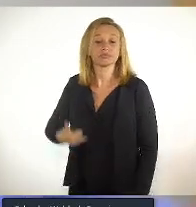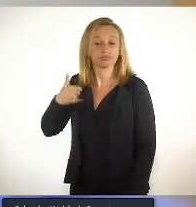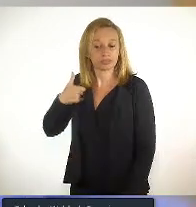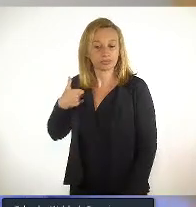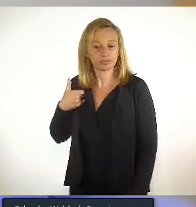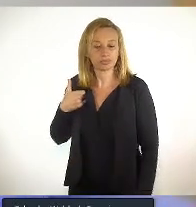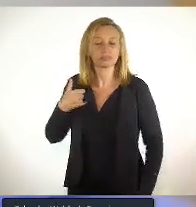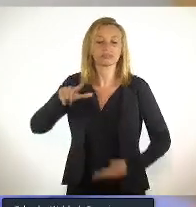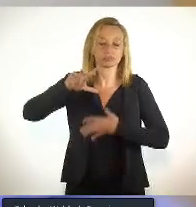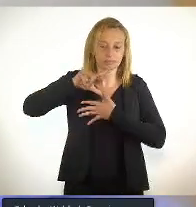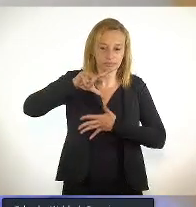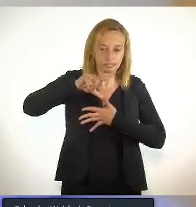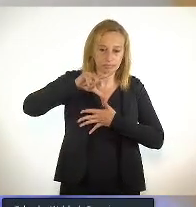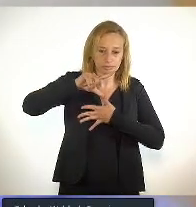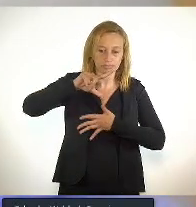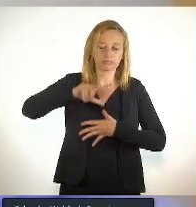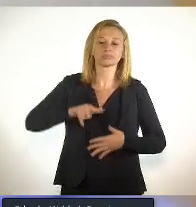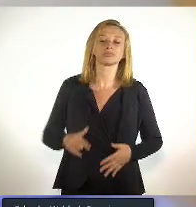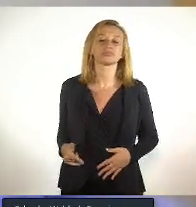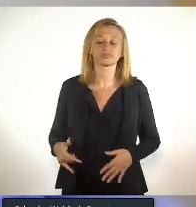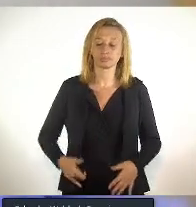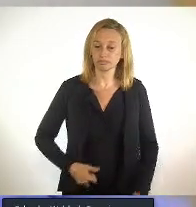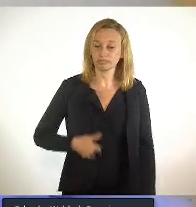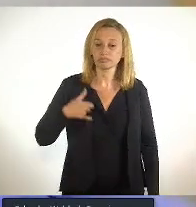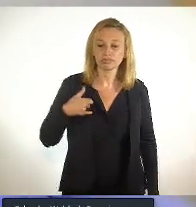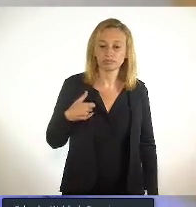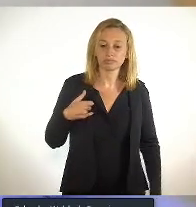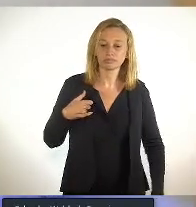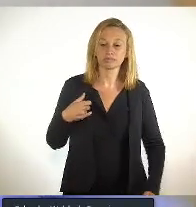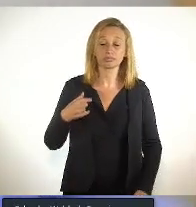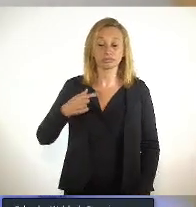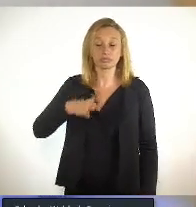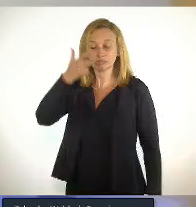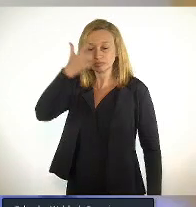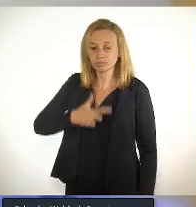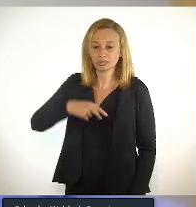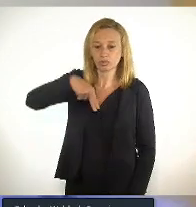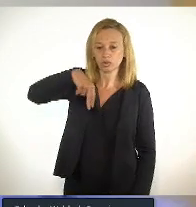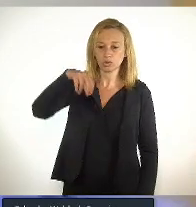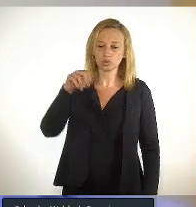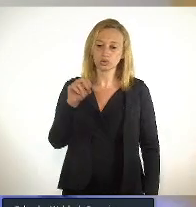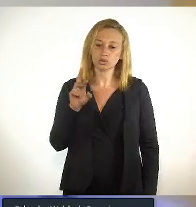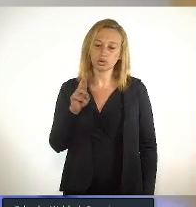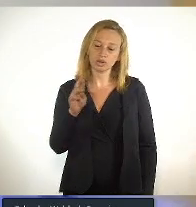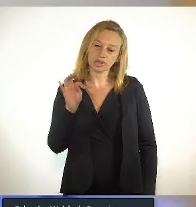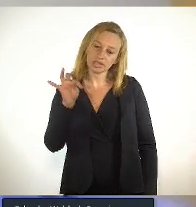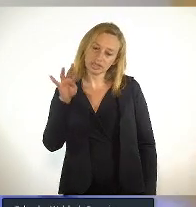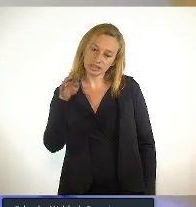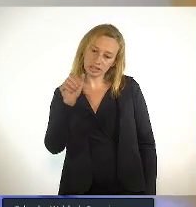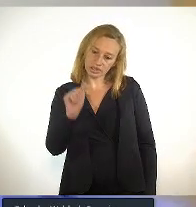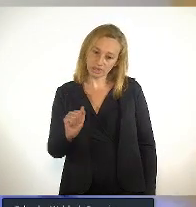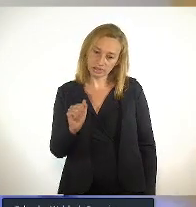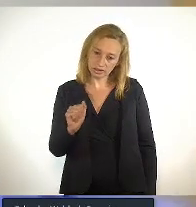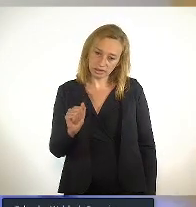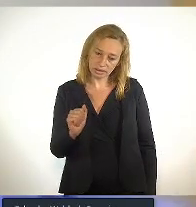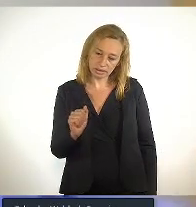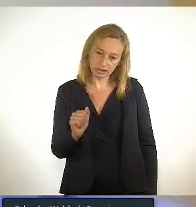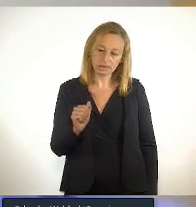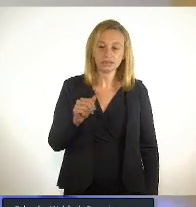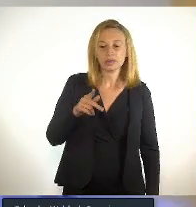minha latino-americanidade, da minha ascendência nordestina, de pai paraibano, de